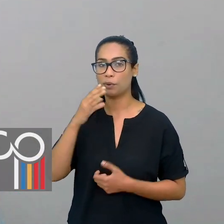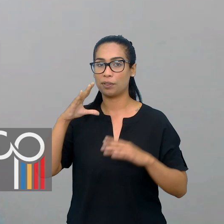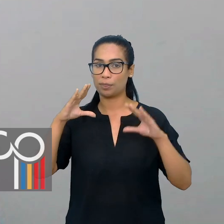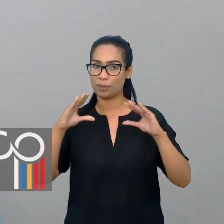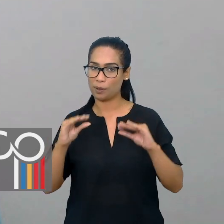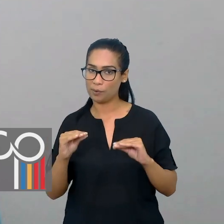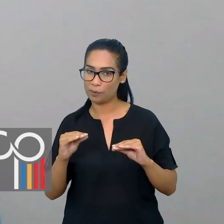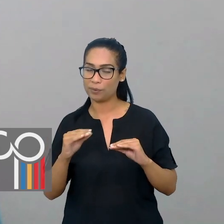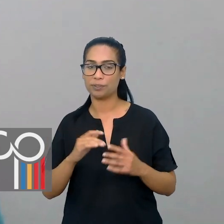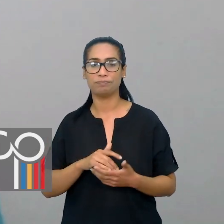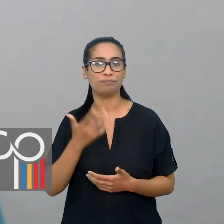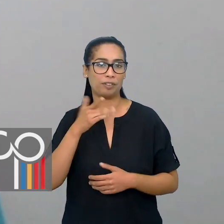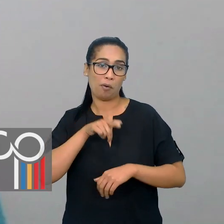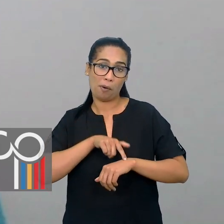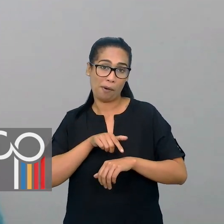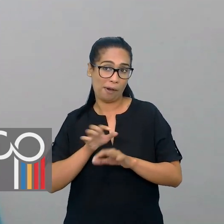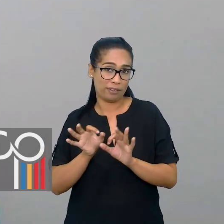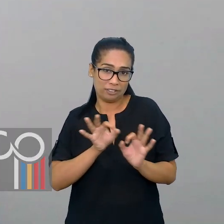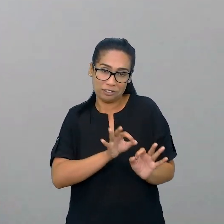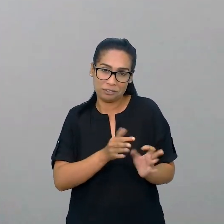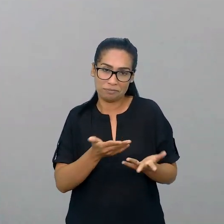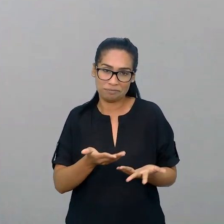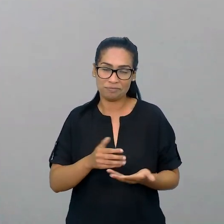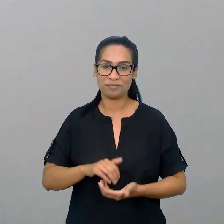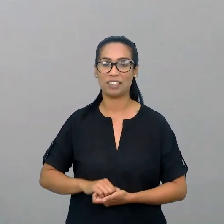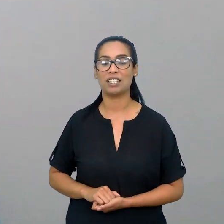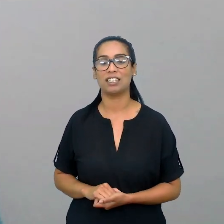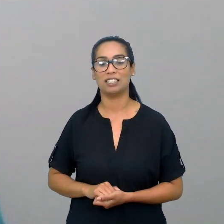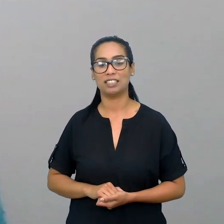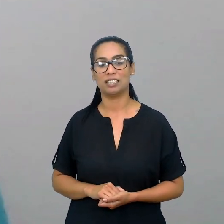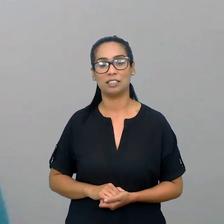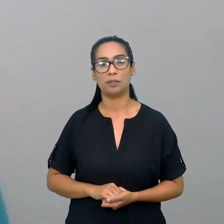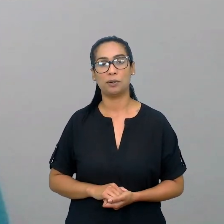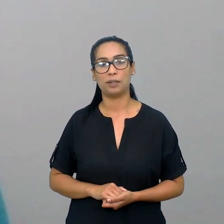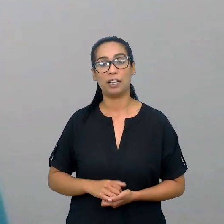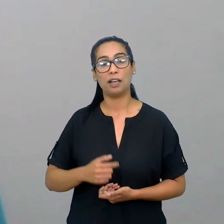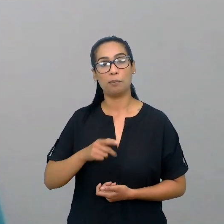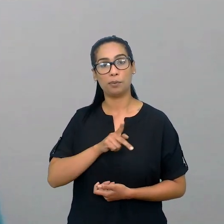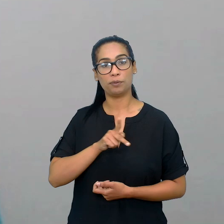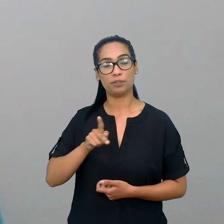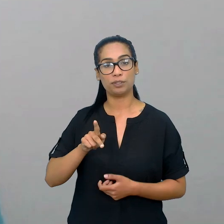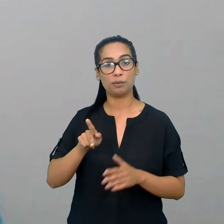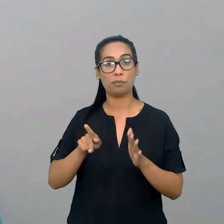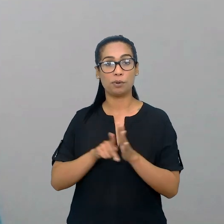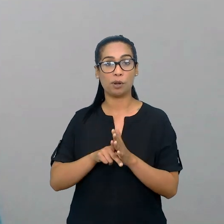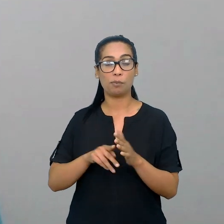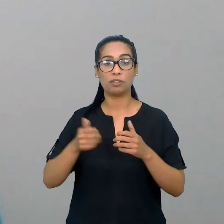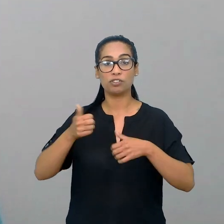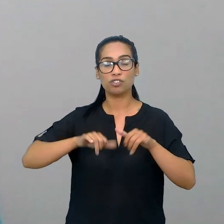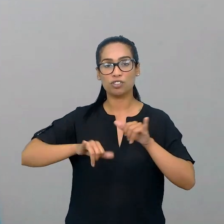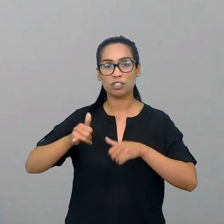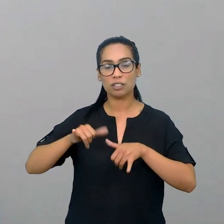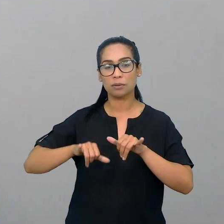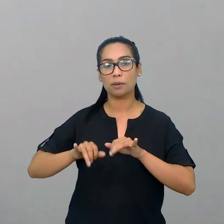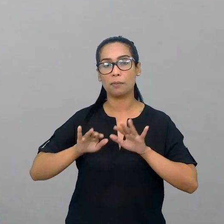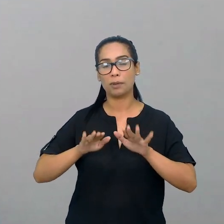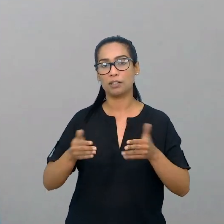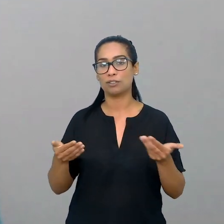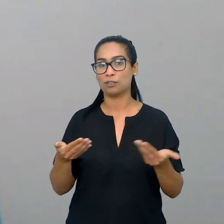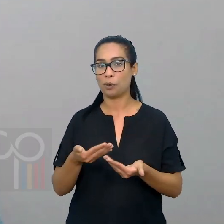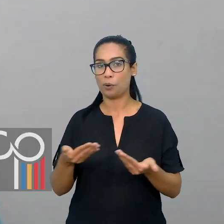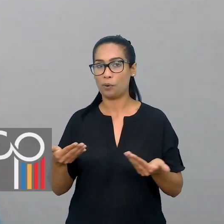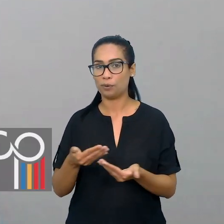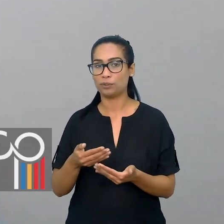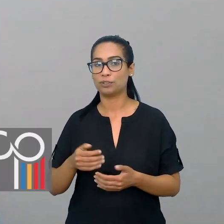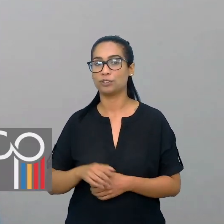professora formadora aqui no canal de Química, mas hoje vou estar junto com o professor João